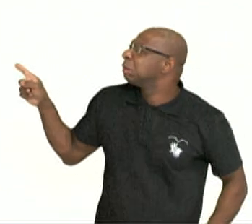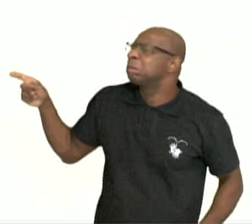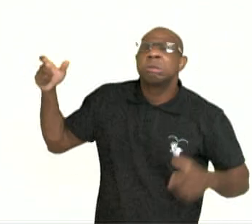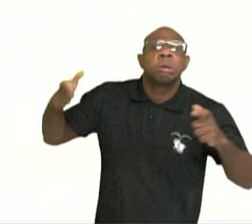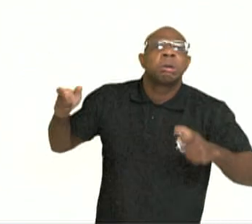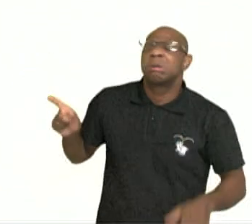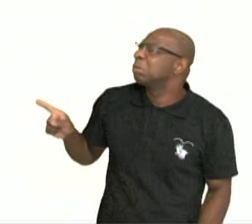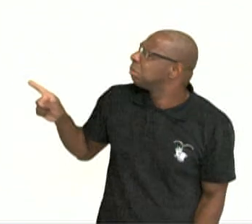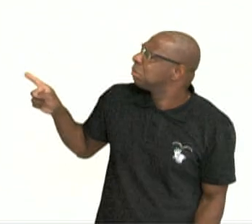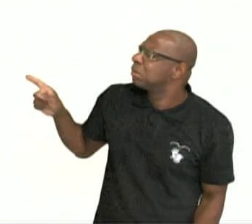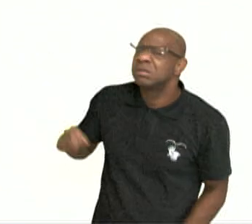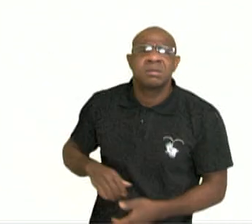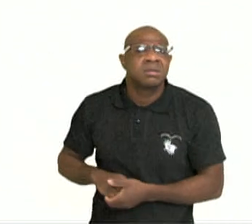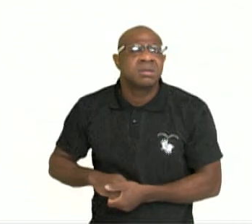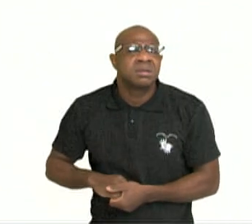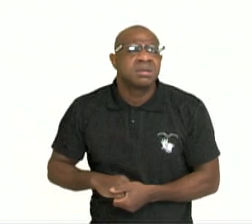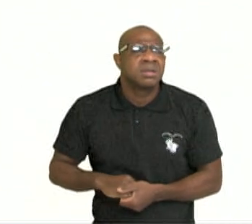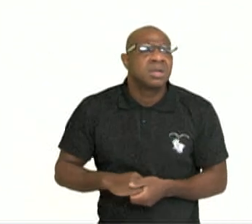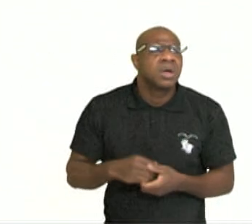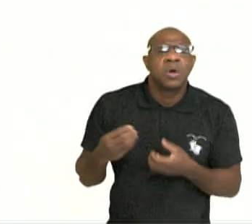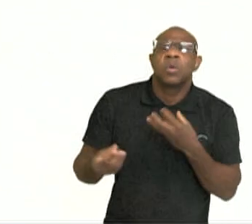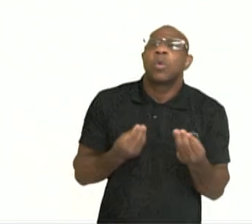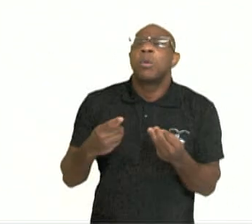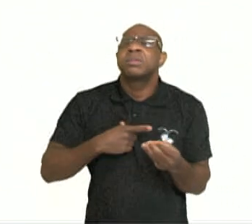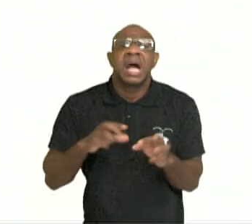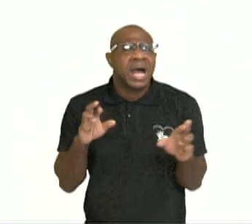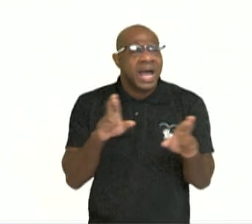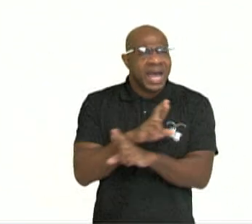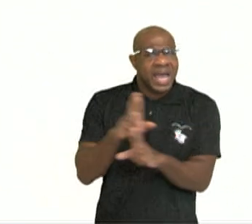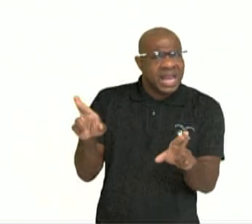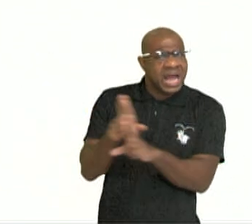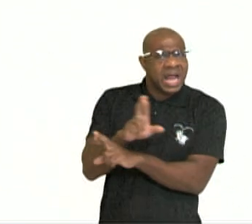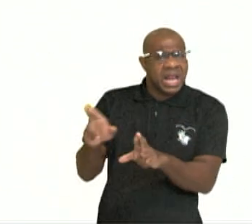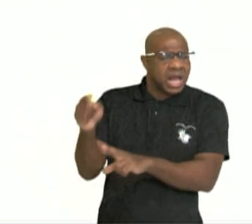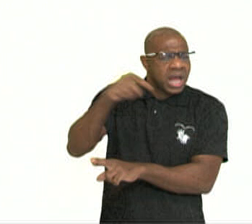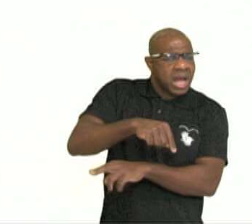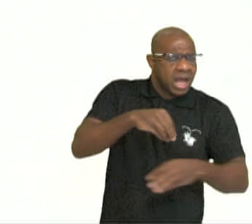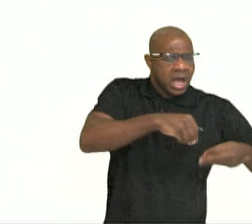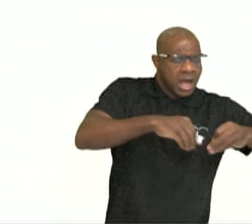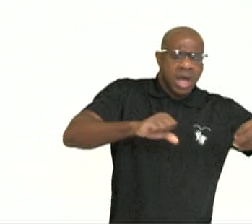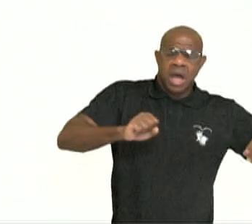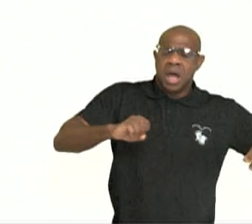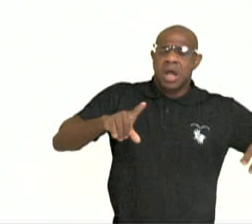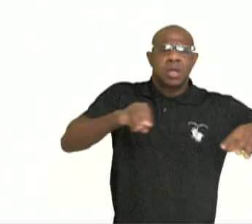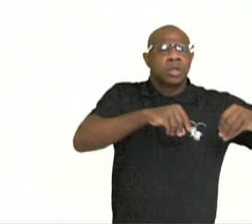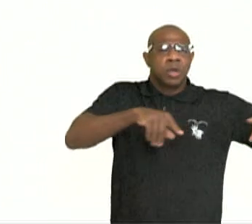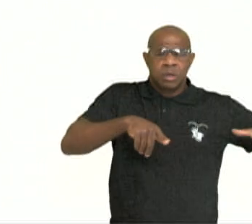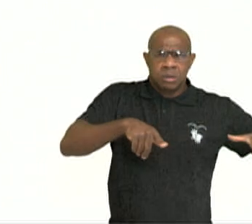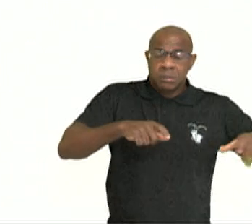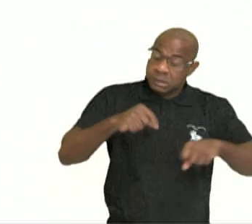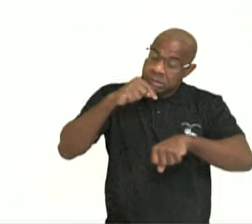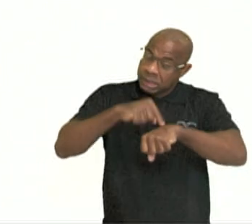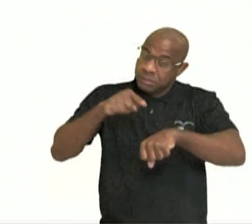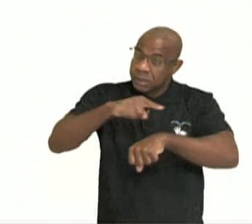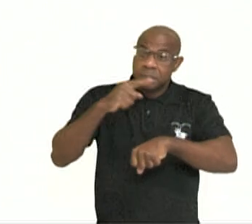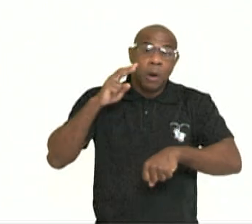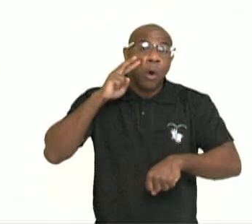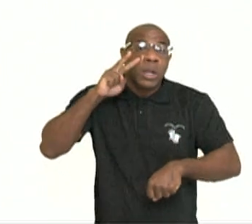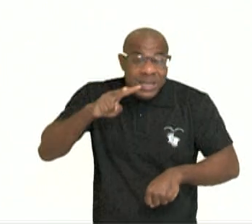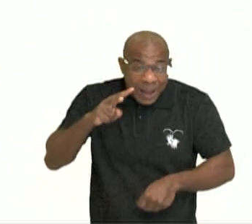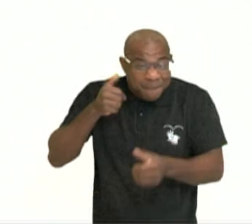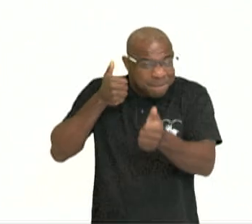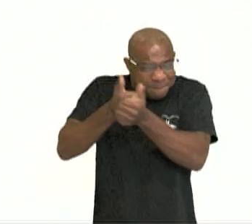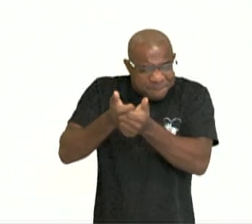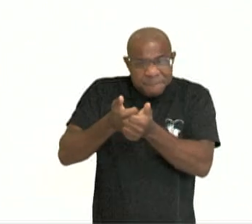local? Como ela está relacionada ao solo? Então, eu vou dar um tempinho para você olhar bem